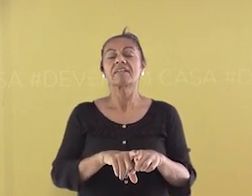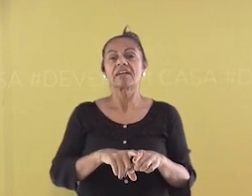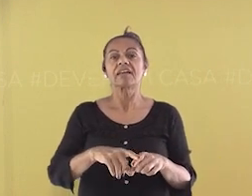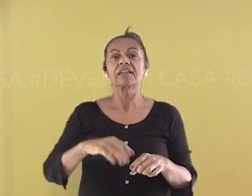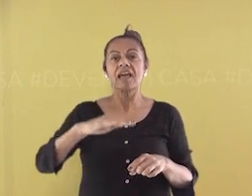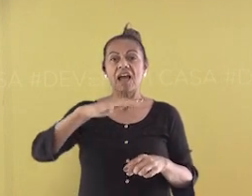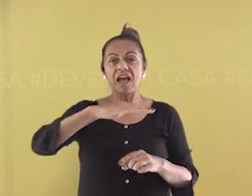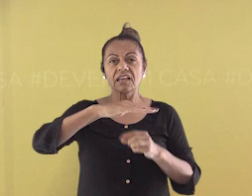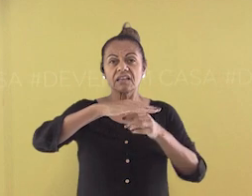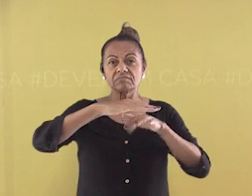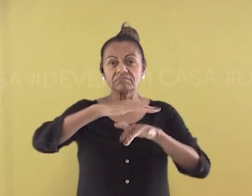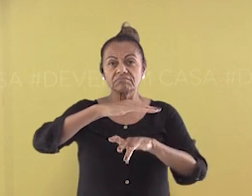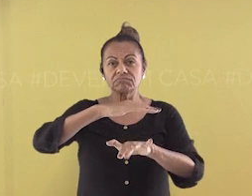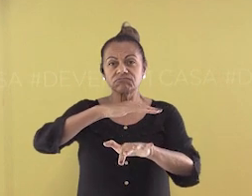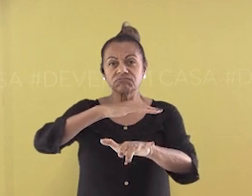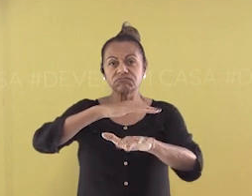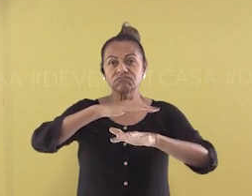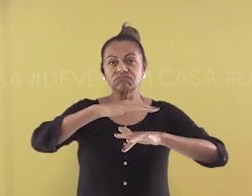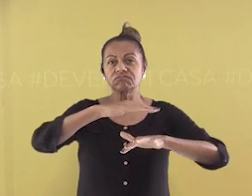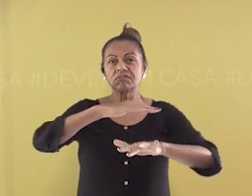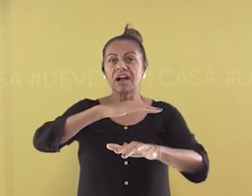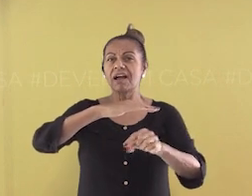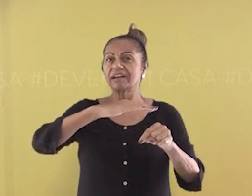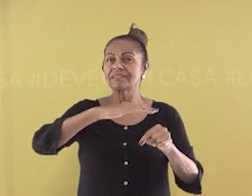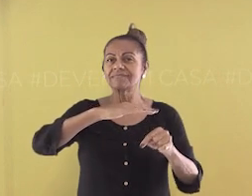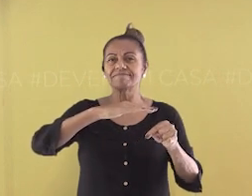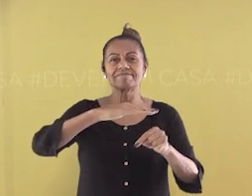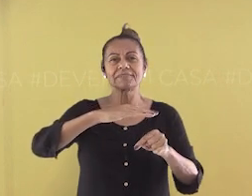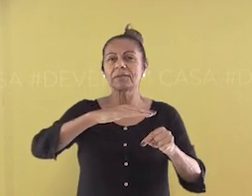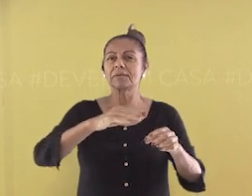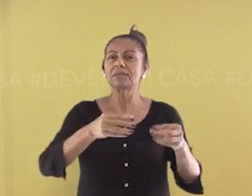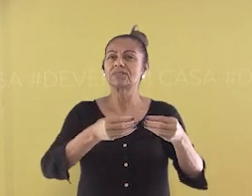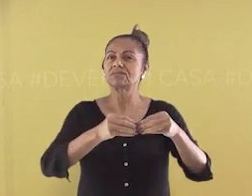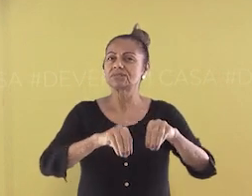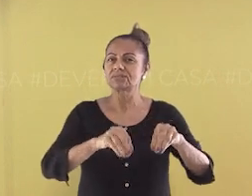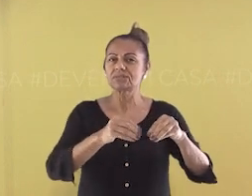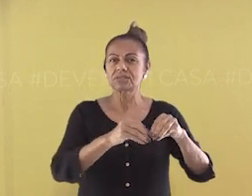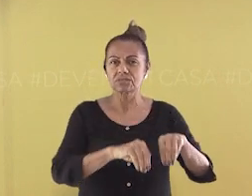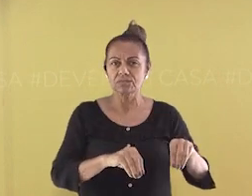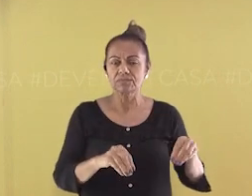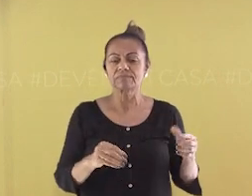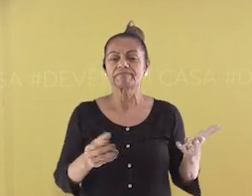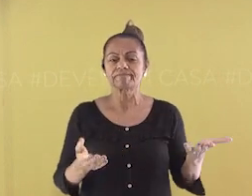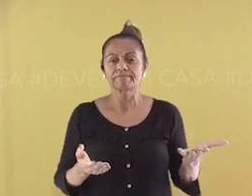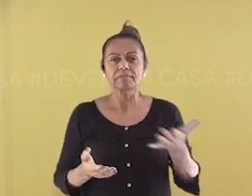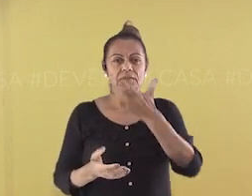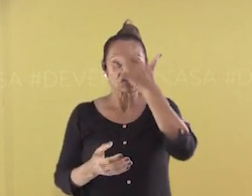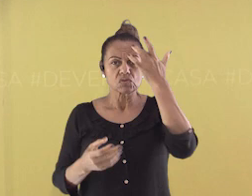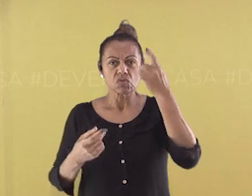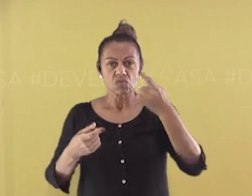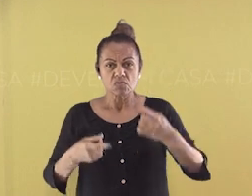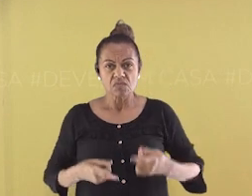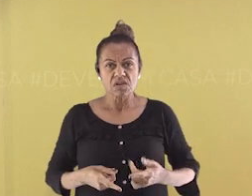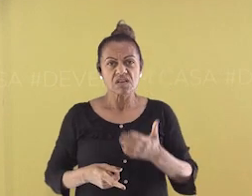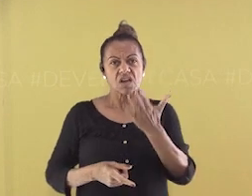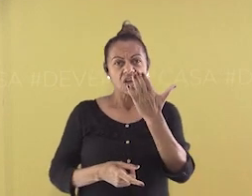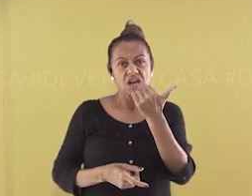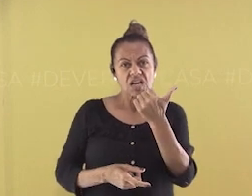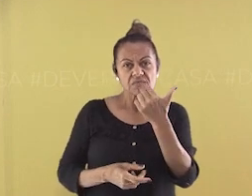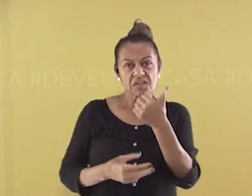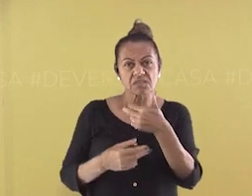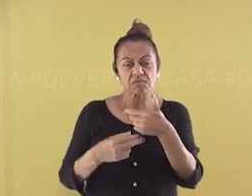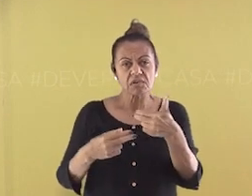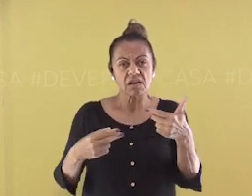mais difícil e seus efeitos na sociedade maiores. O ser humano que consome alimentos contaminados